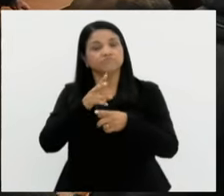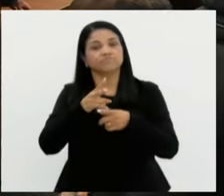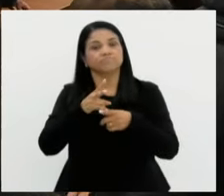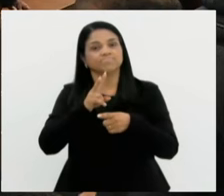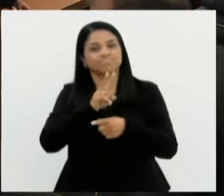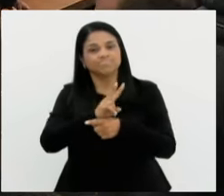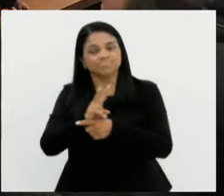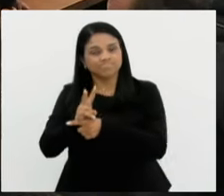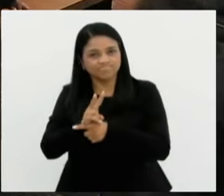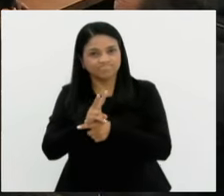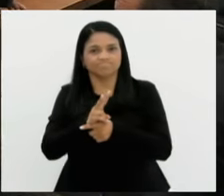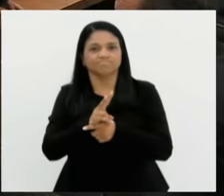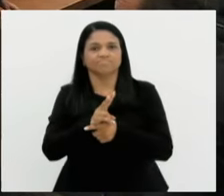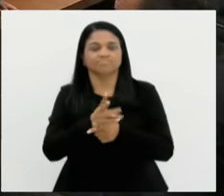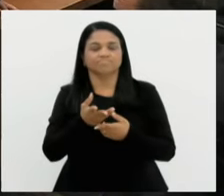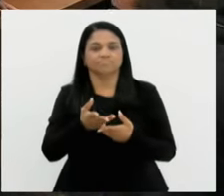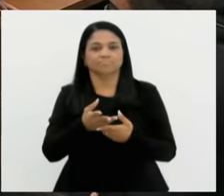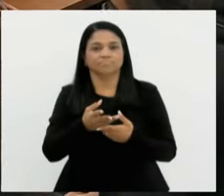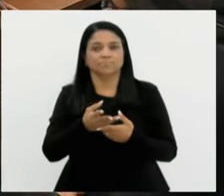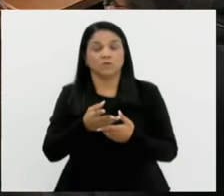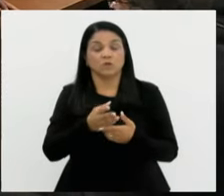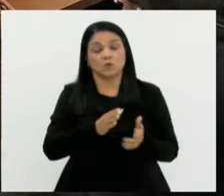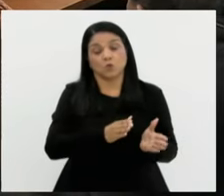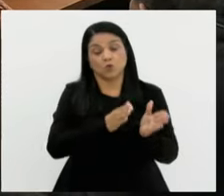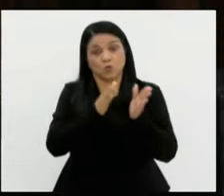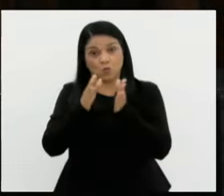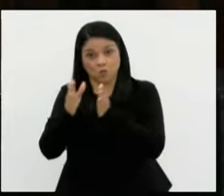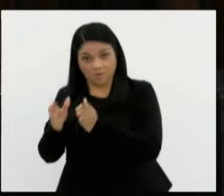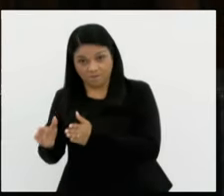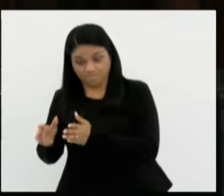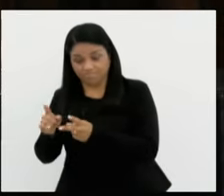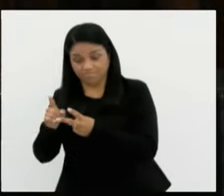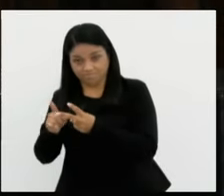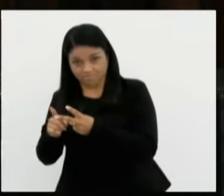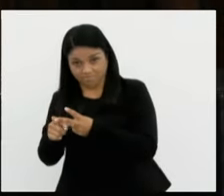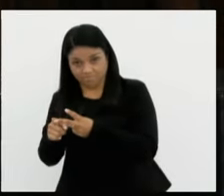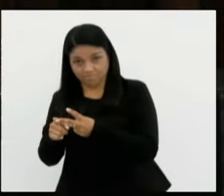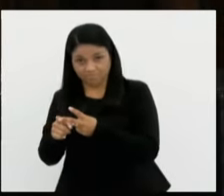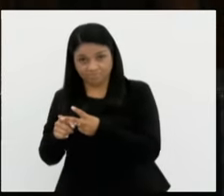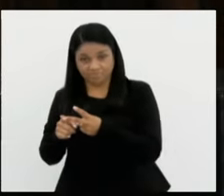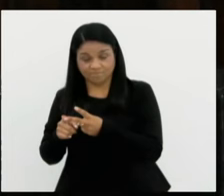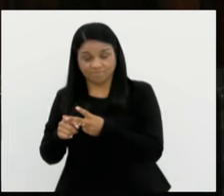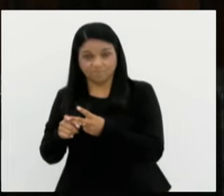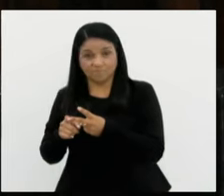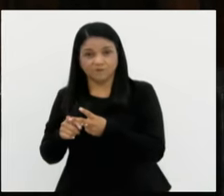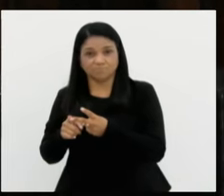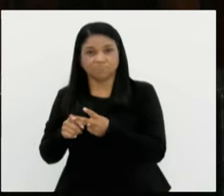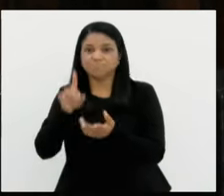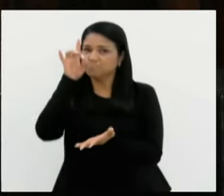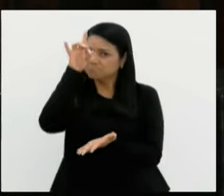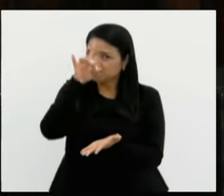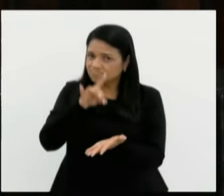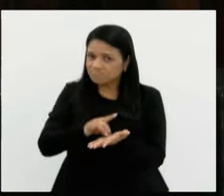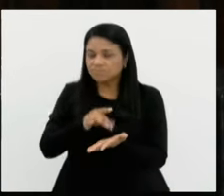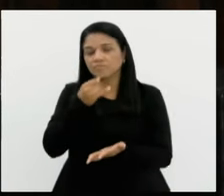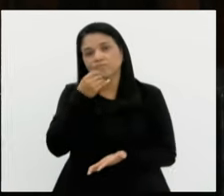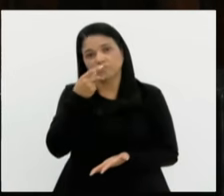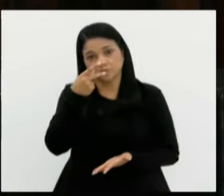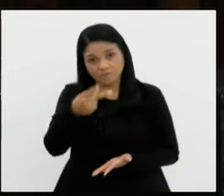prerrogativas. E, por outro lado, senhor presidente, sejamos francos e claros e